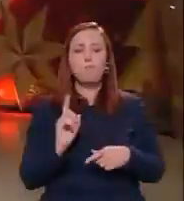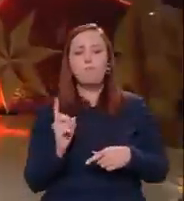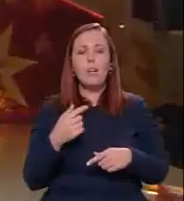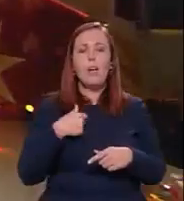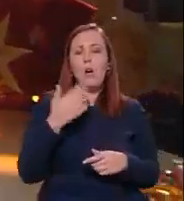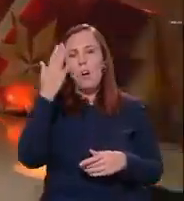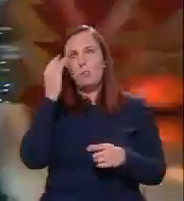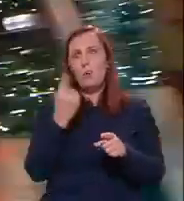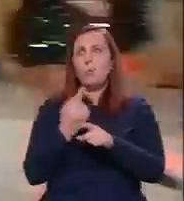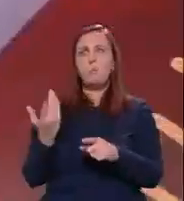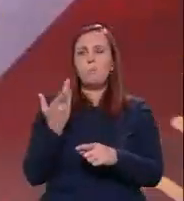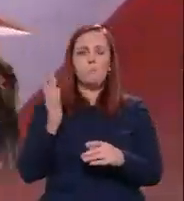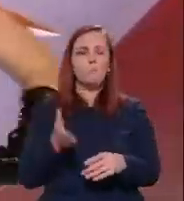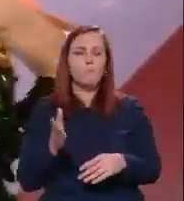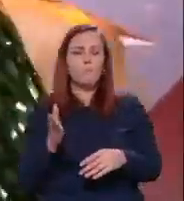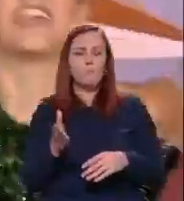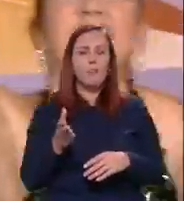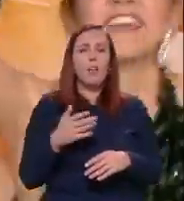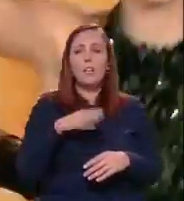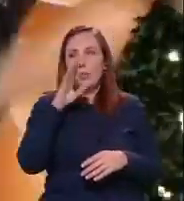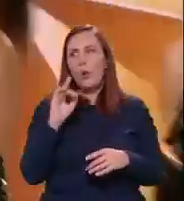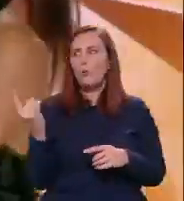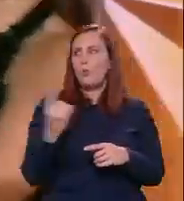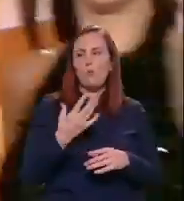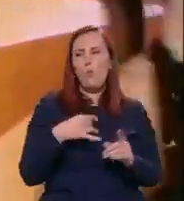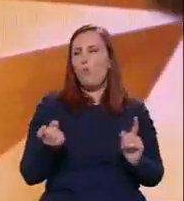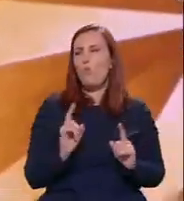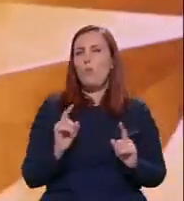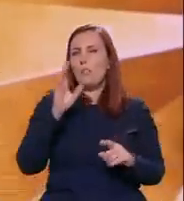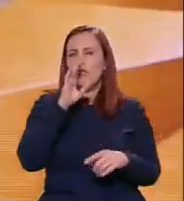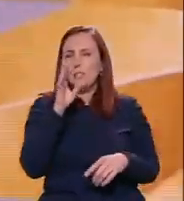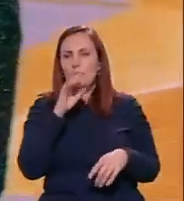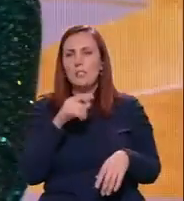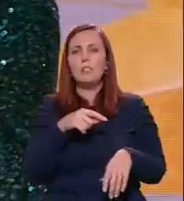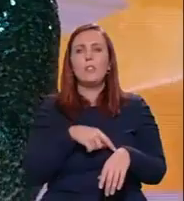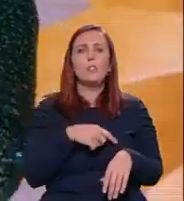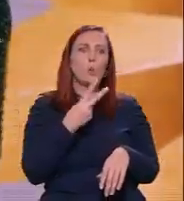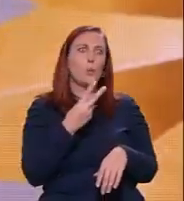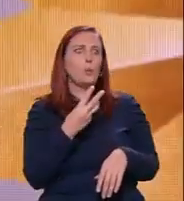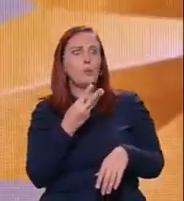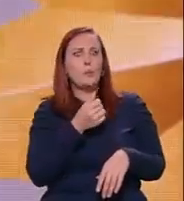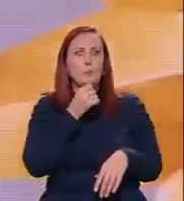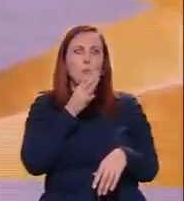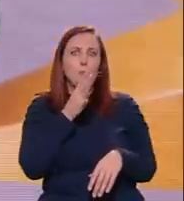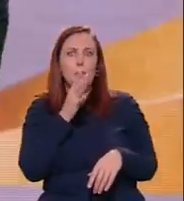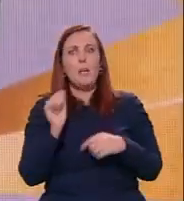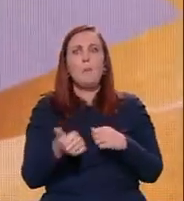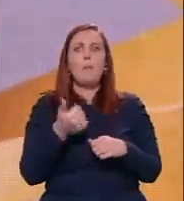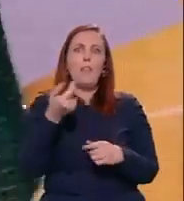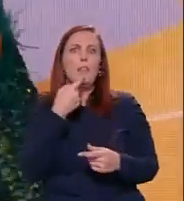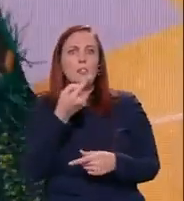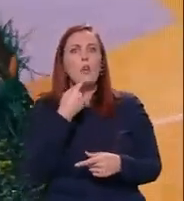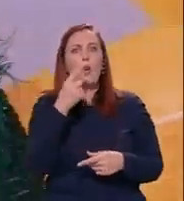nada demais. E até gosto quando chegas, mas quando são duas ou três, liga a dizer-te outra